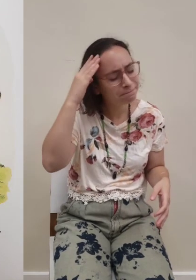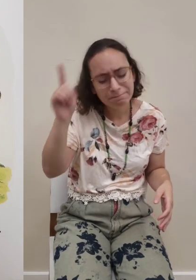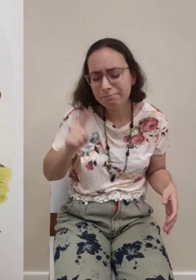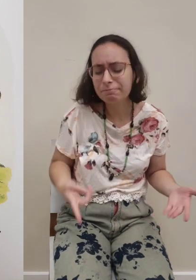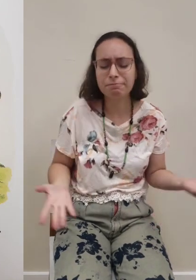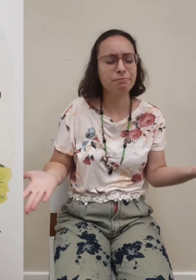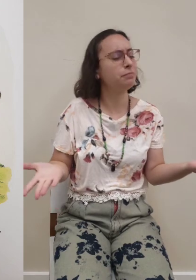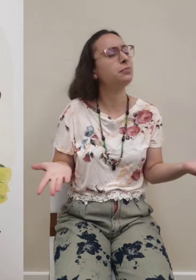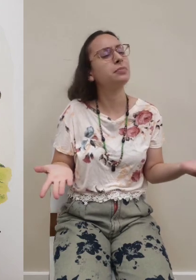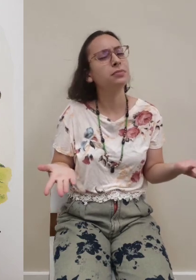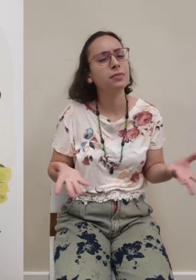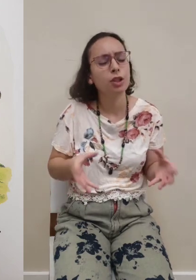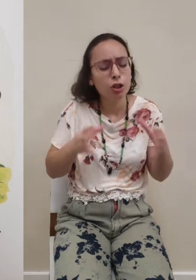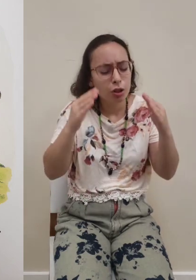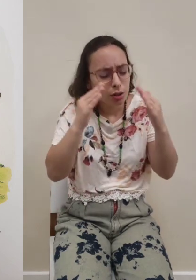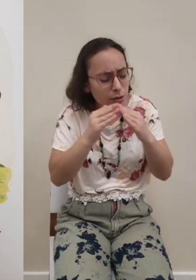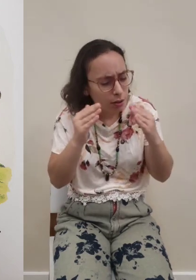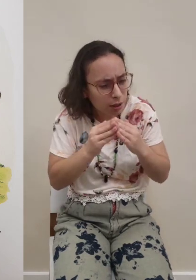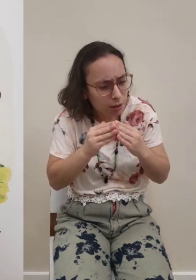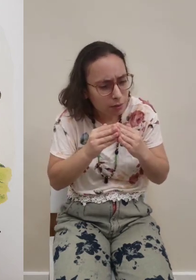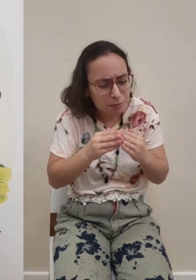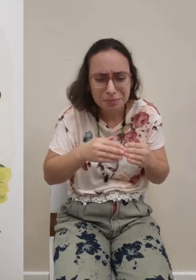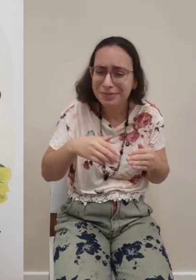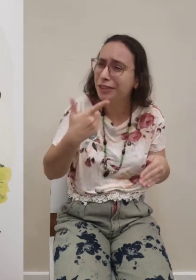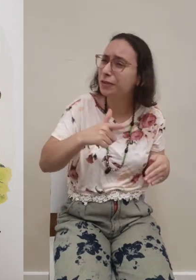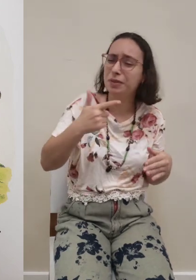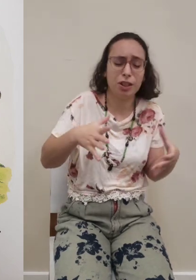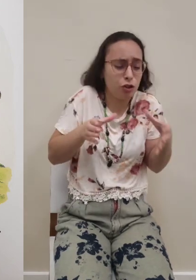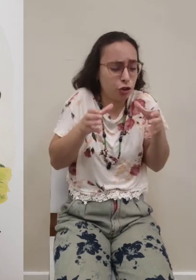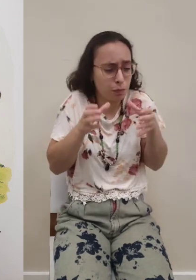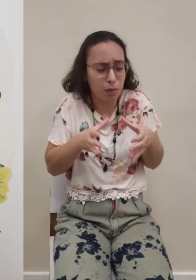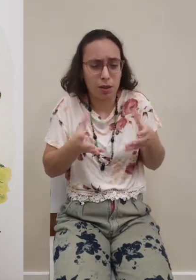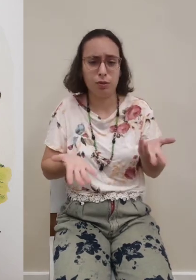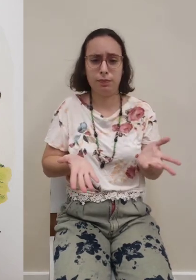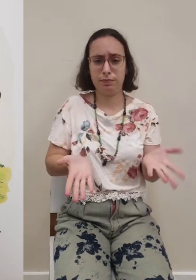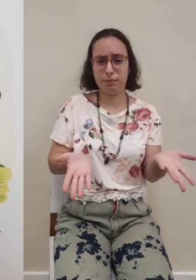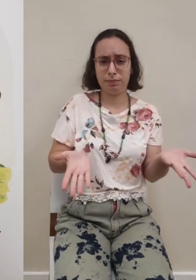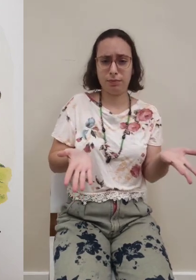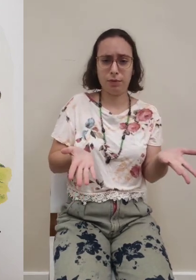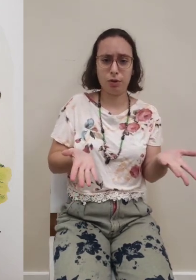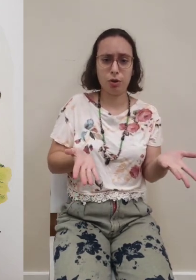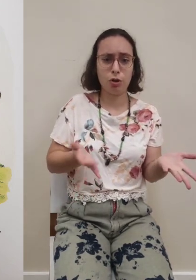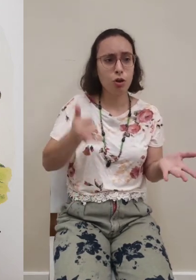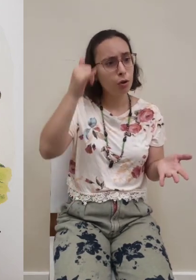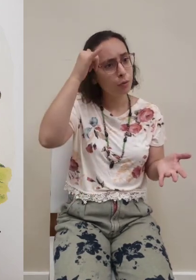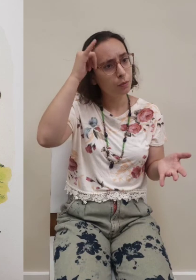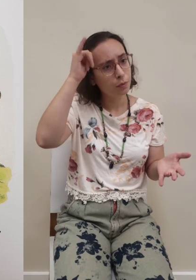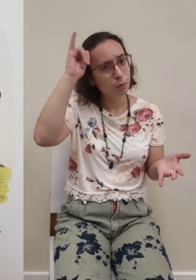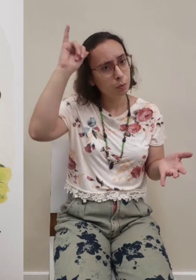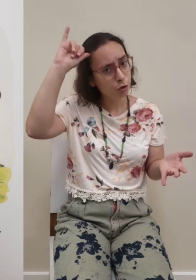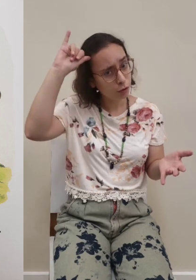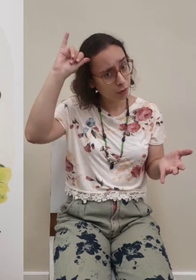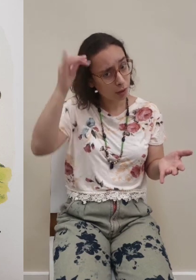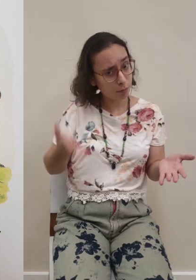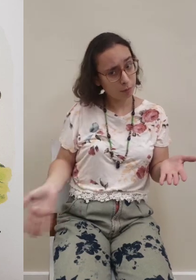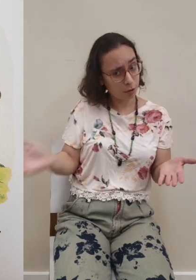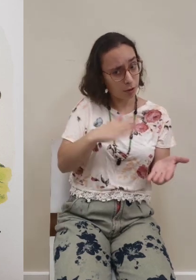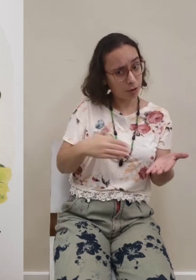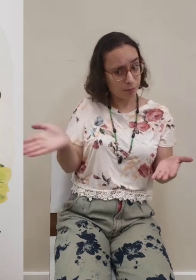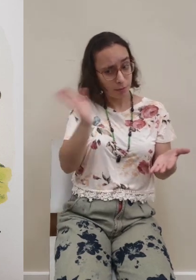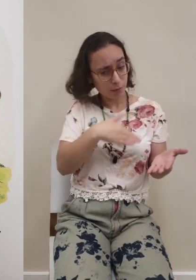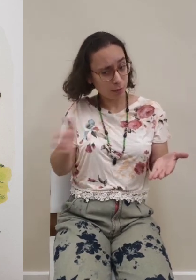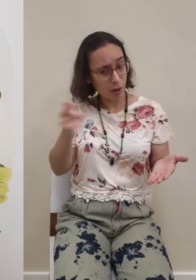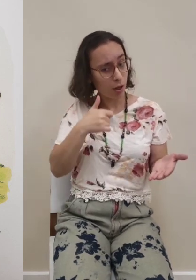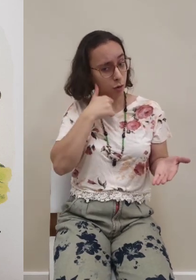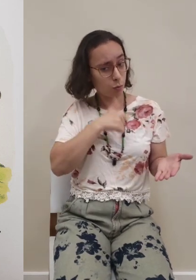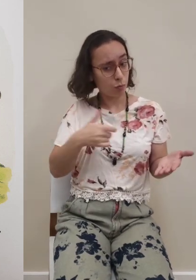faço. Esta casa é apertada e sem espaço. Bote a vaca para dentro, o velho